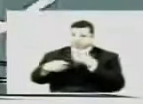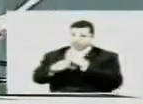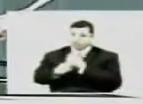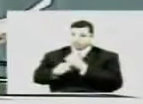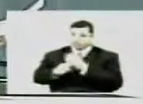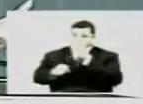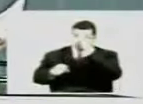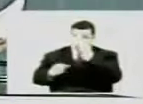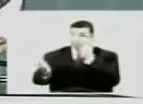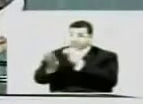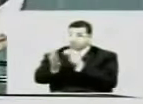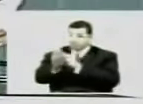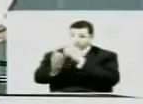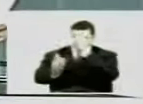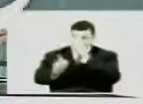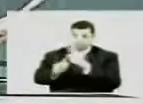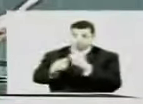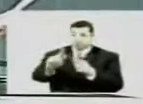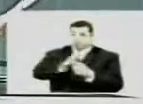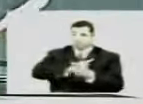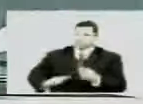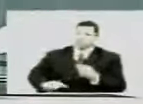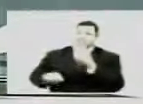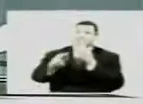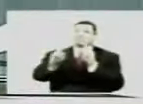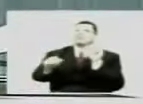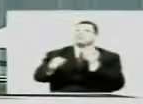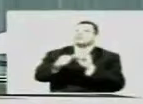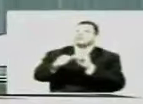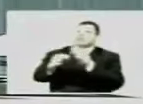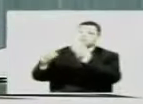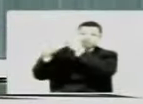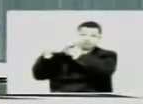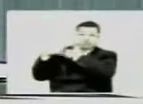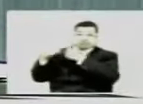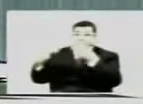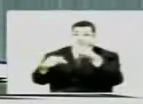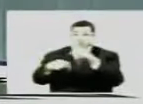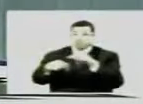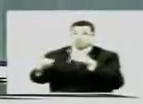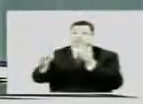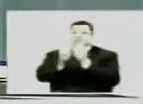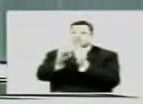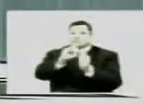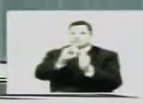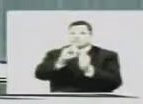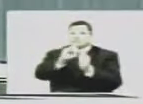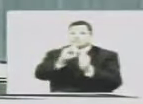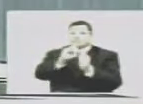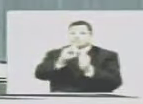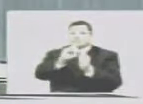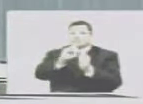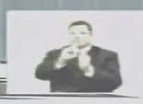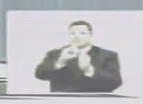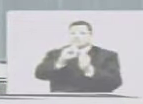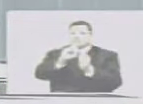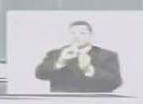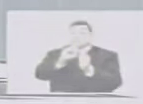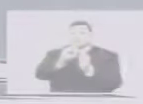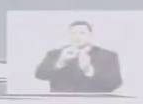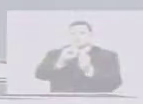da incompetência dos gestores responsáveis por essas questões junto ao governo do Estado.